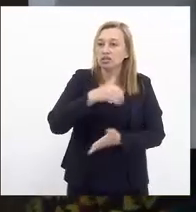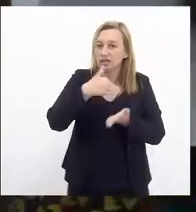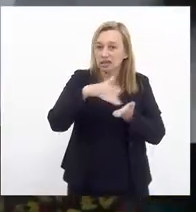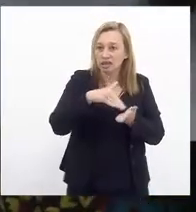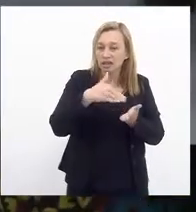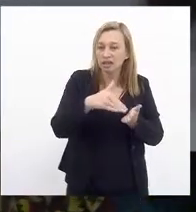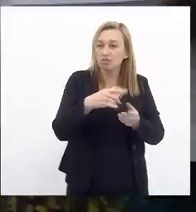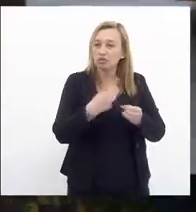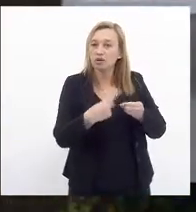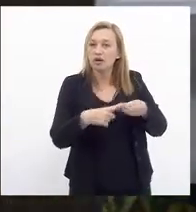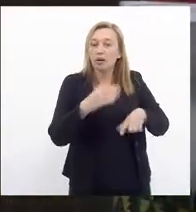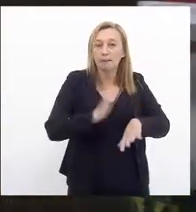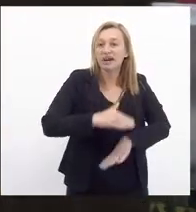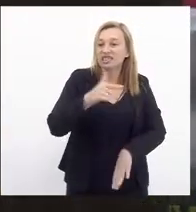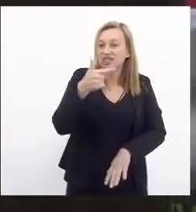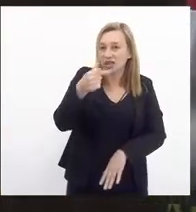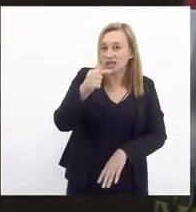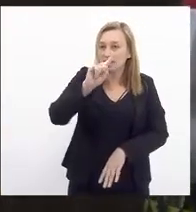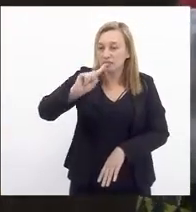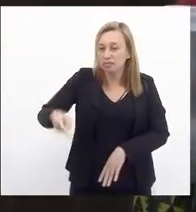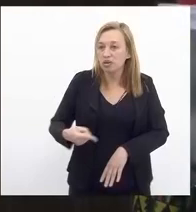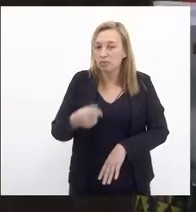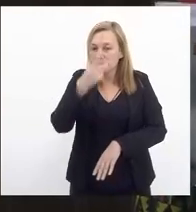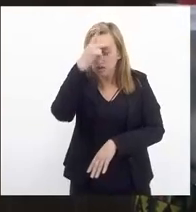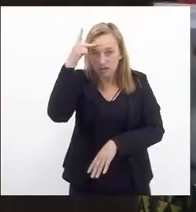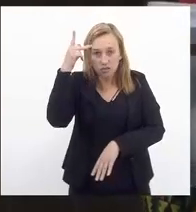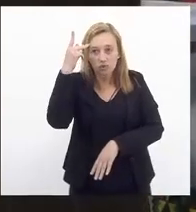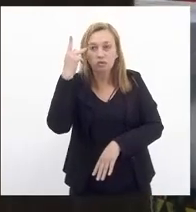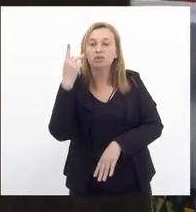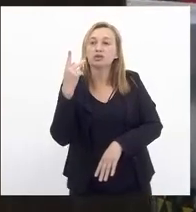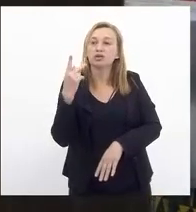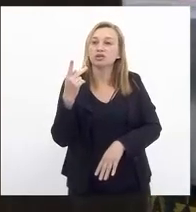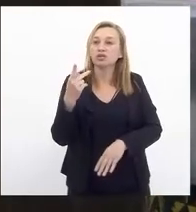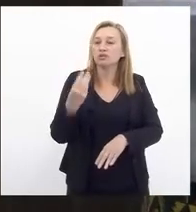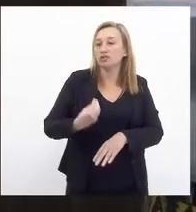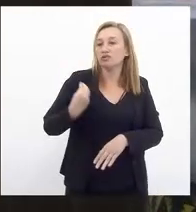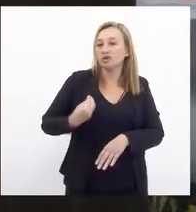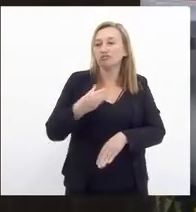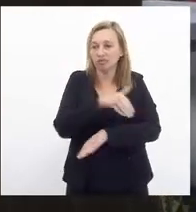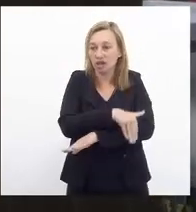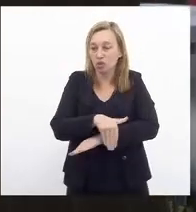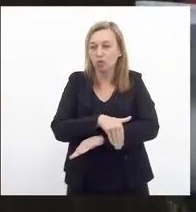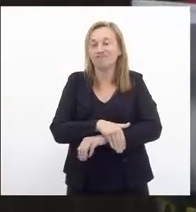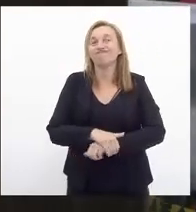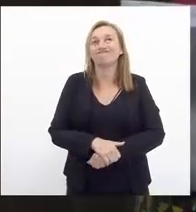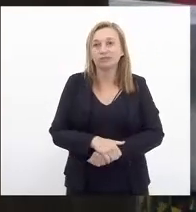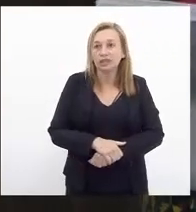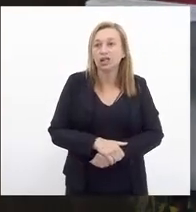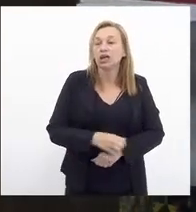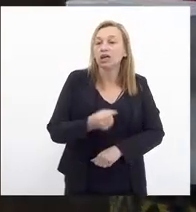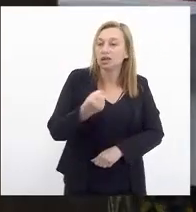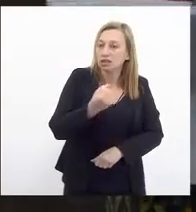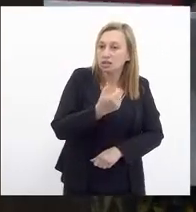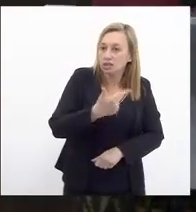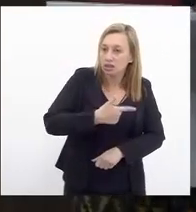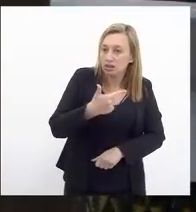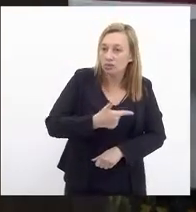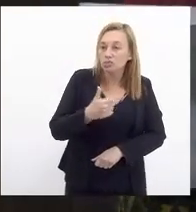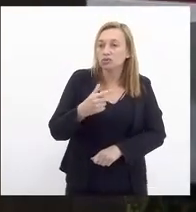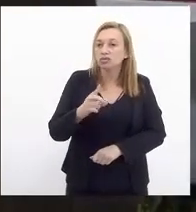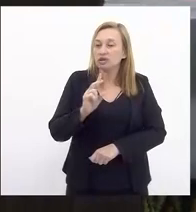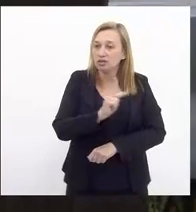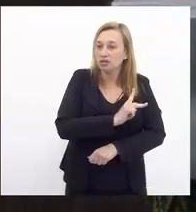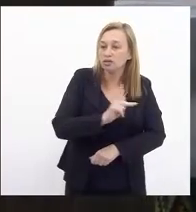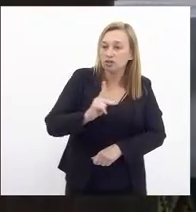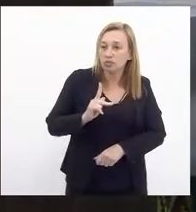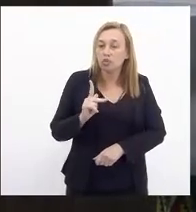sete mil pessoas estão em situação de vulnerabilidade em situação de Rua Segundo dados da Defensoria